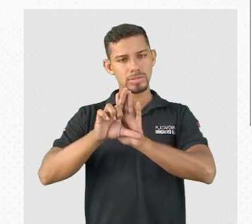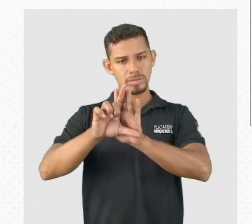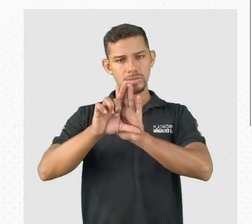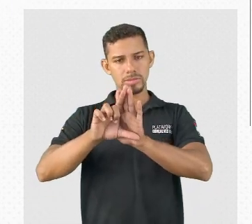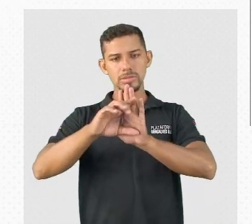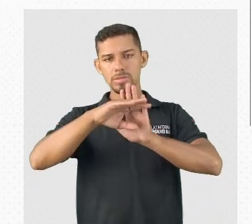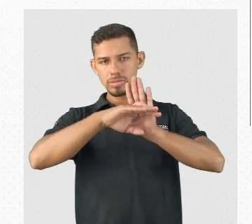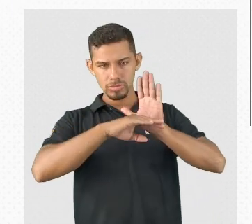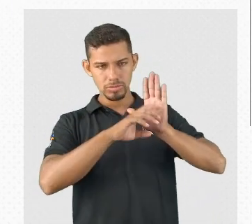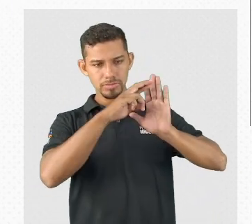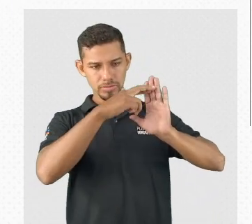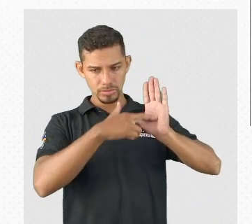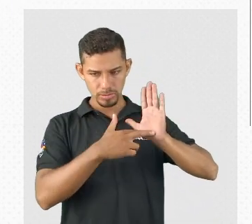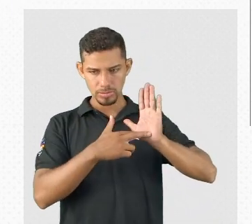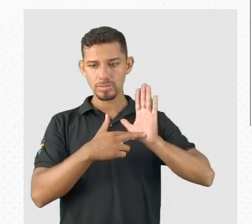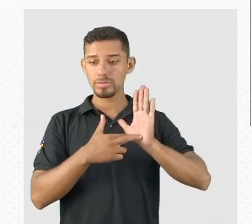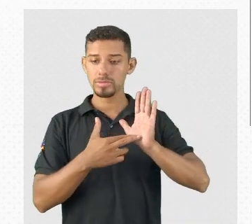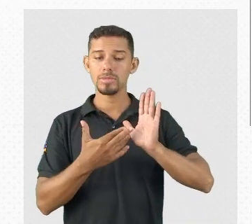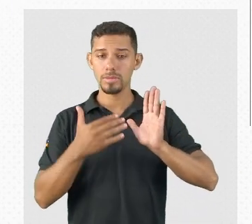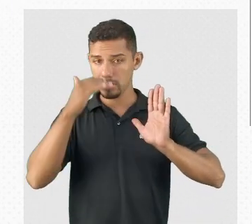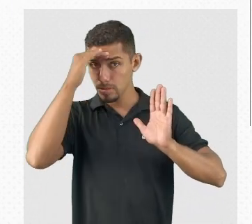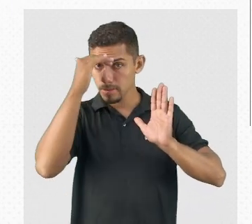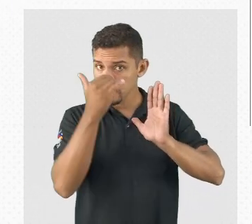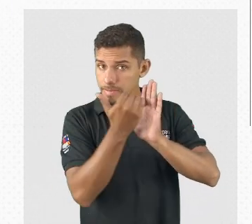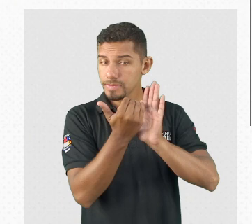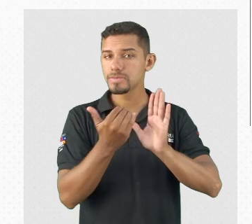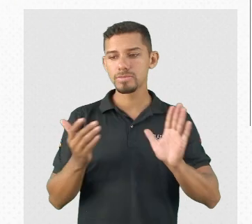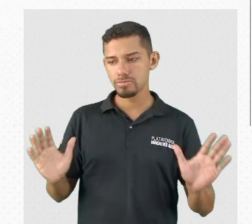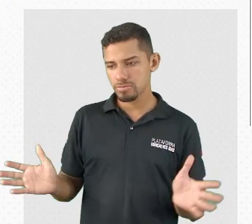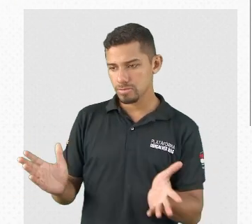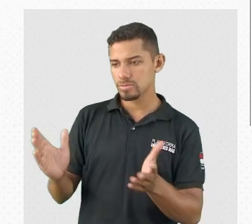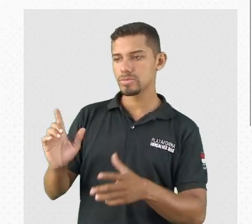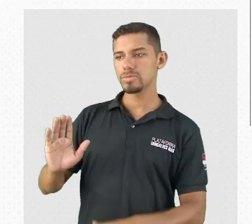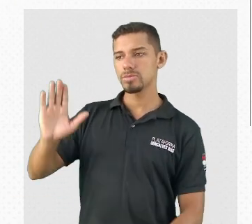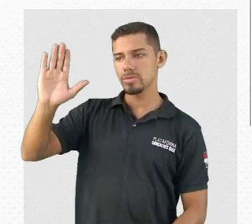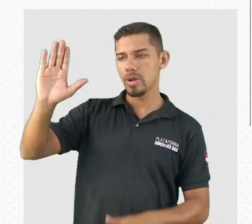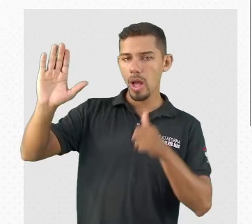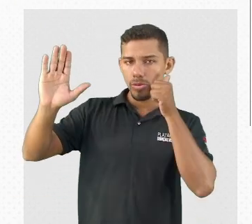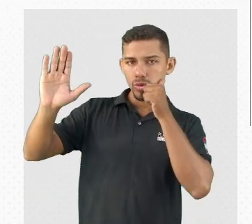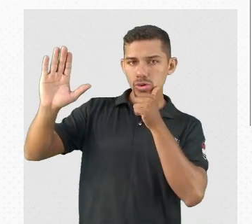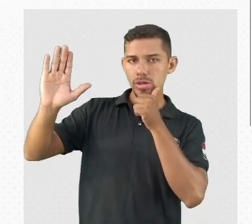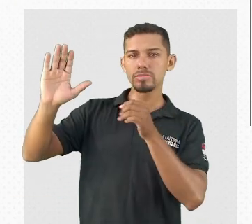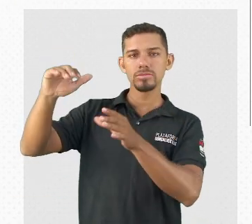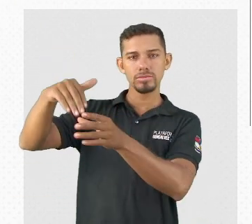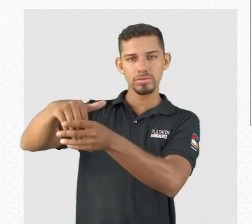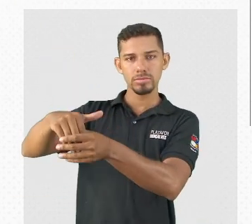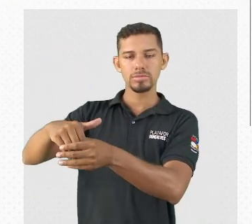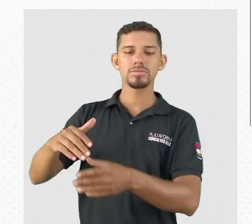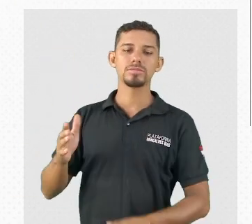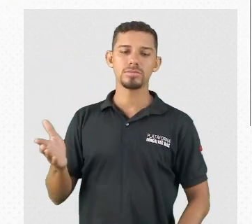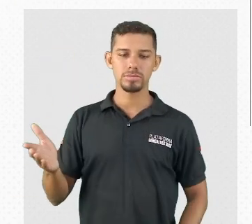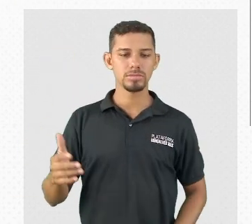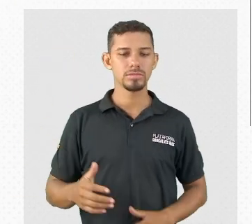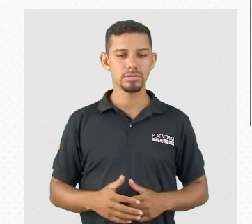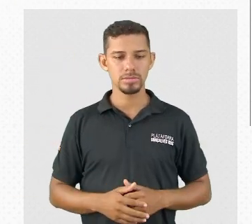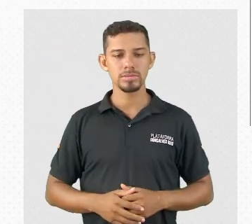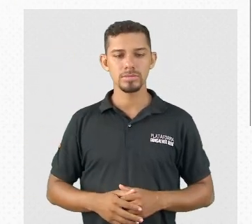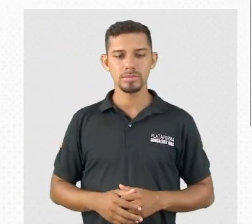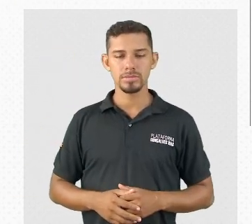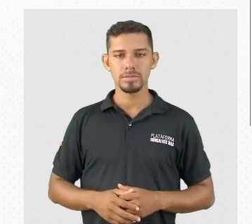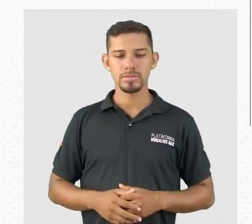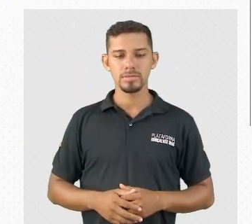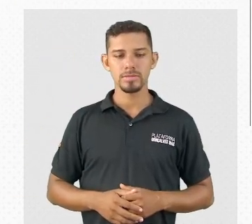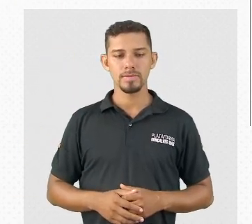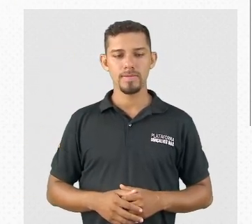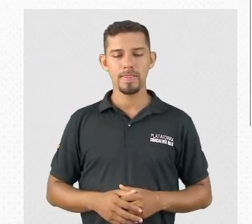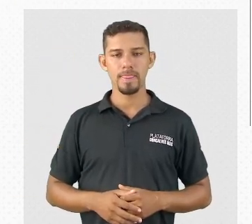legislações, regulamentações internas quanto a essa questão de paridade de gênero dentro das suas, do seu